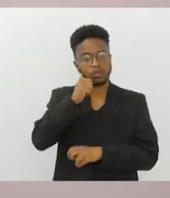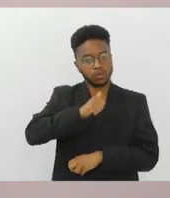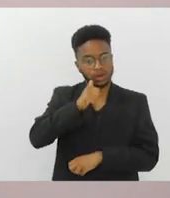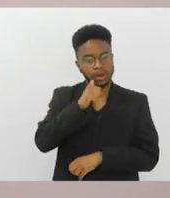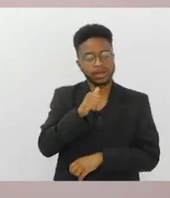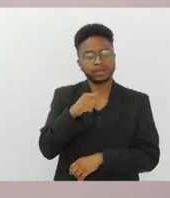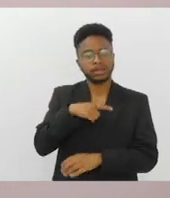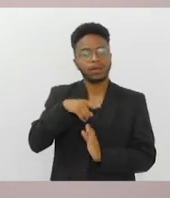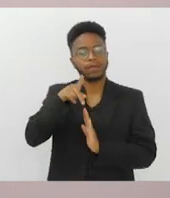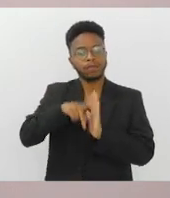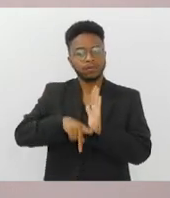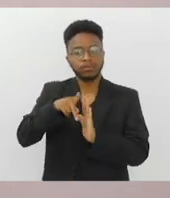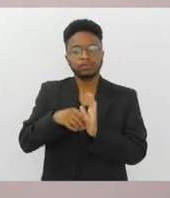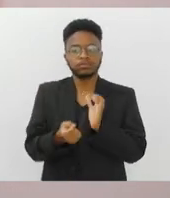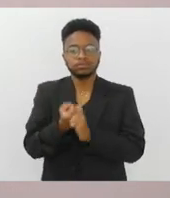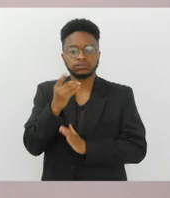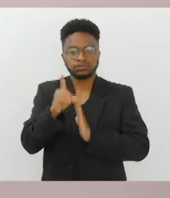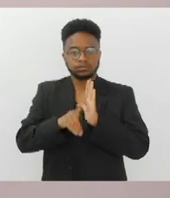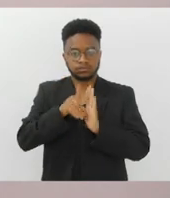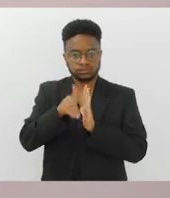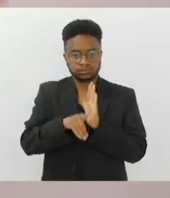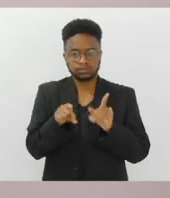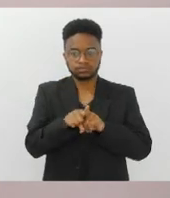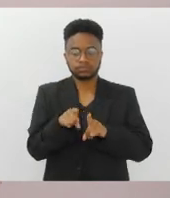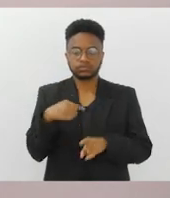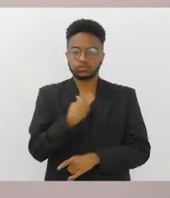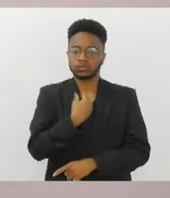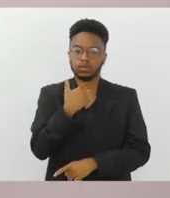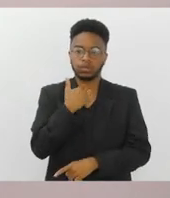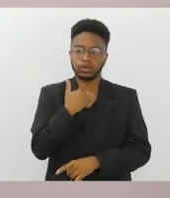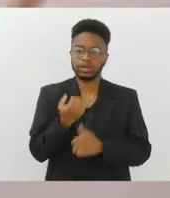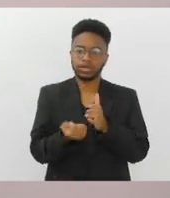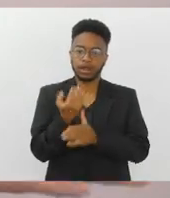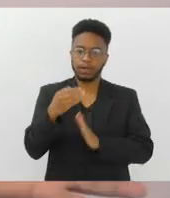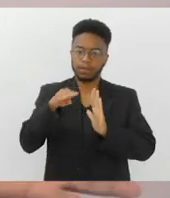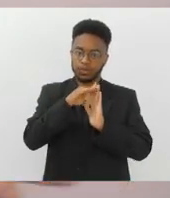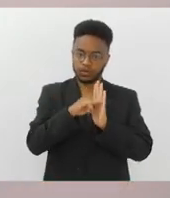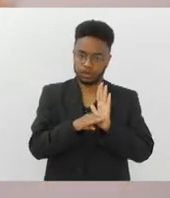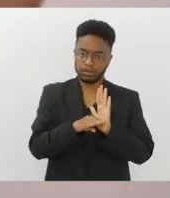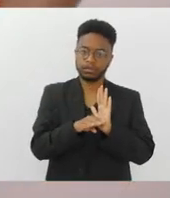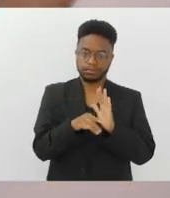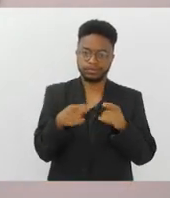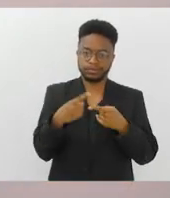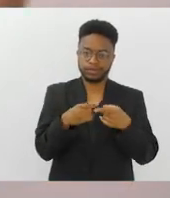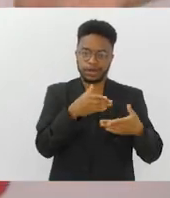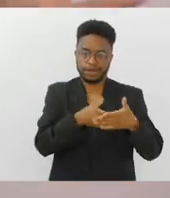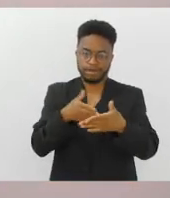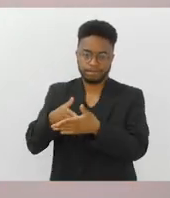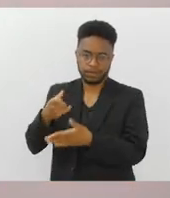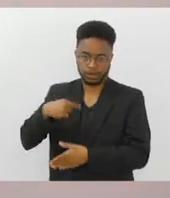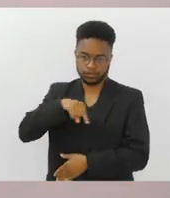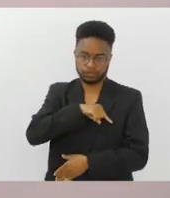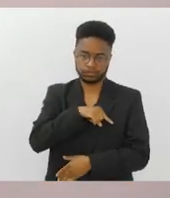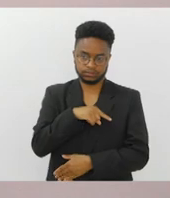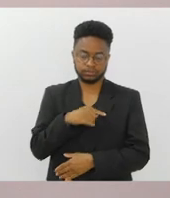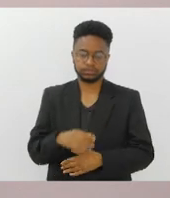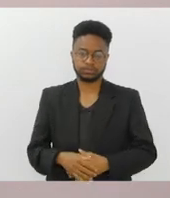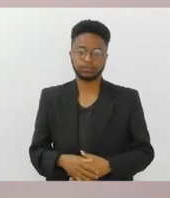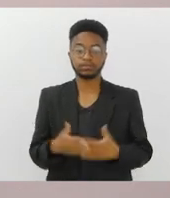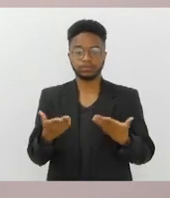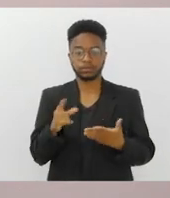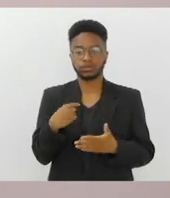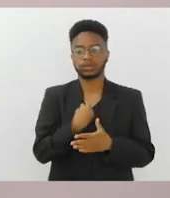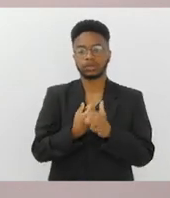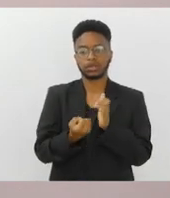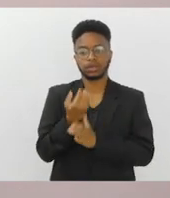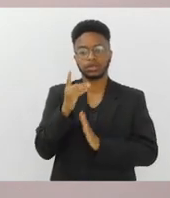ele institui diretrizes, a gente não pode criar programa, impedem a gente disso. Vereador não tem que criar programa, tem que dar diretrizes. Então, a gente